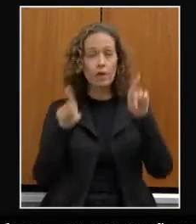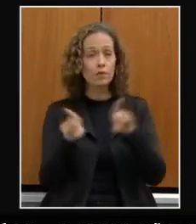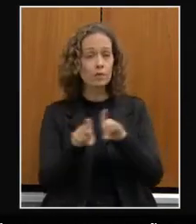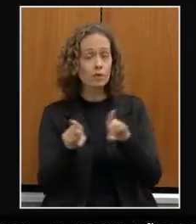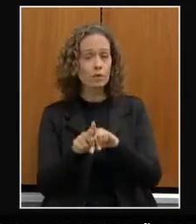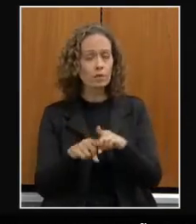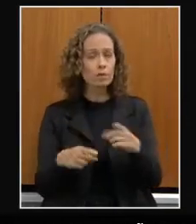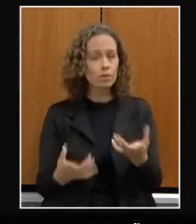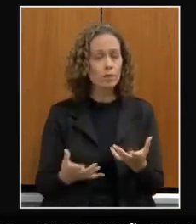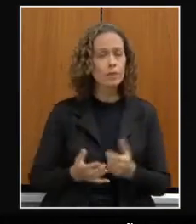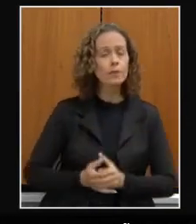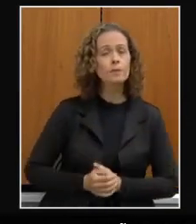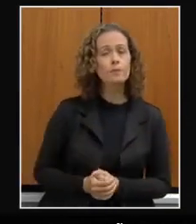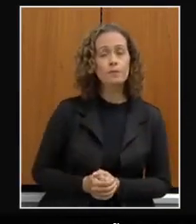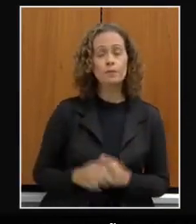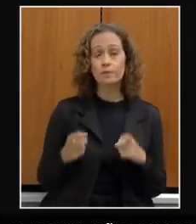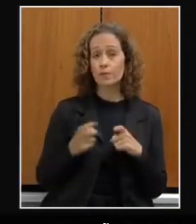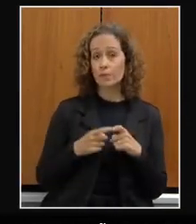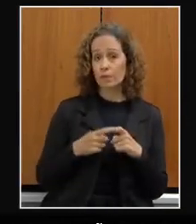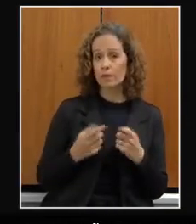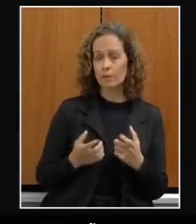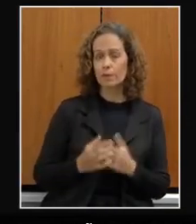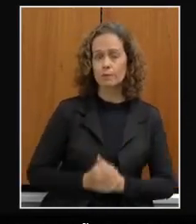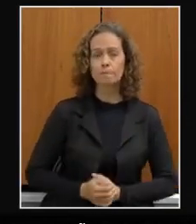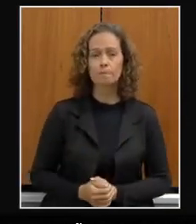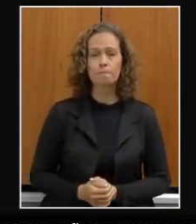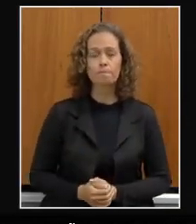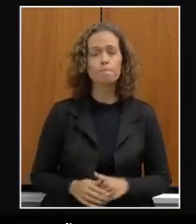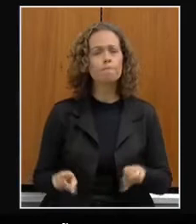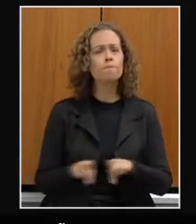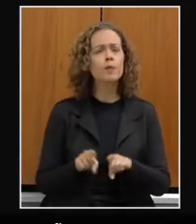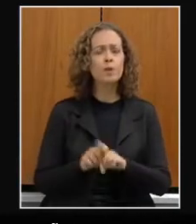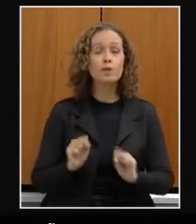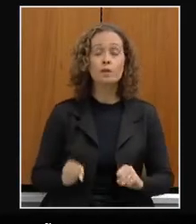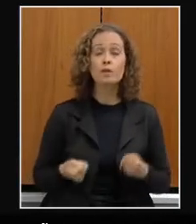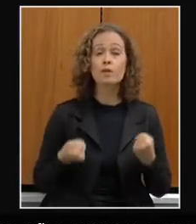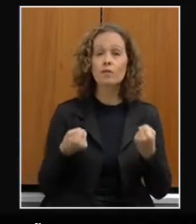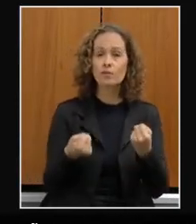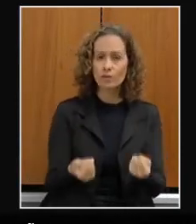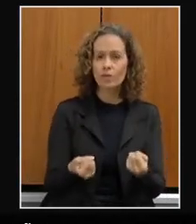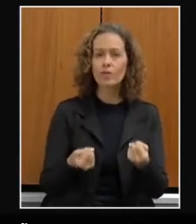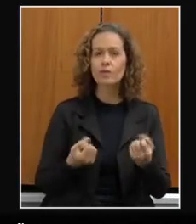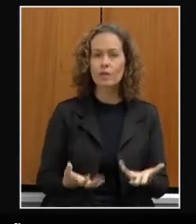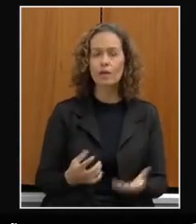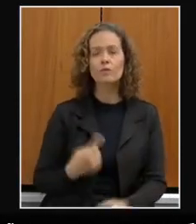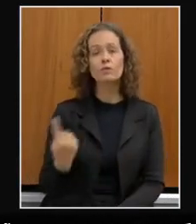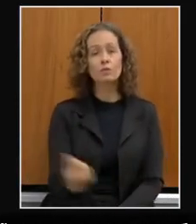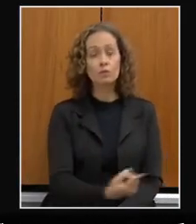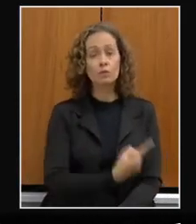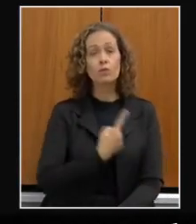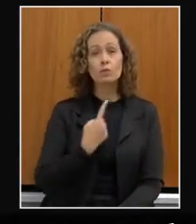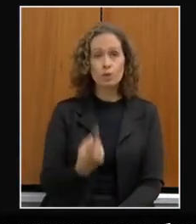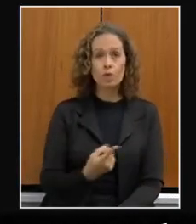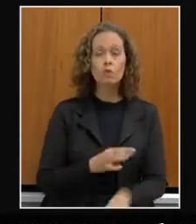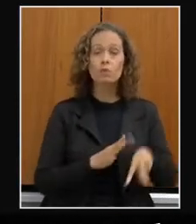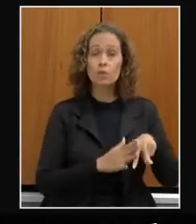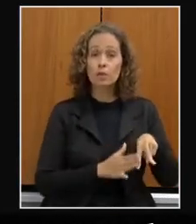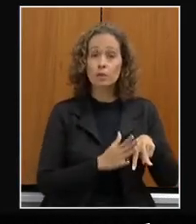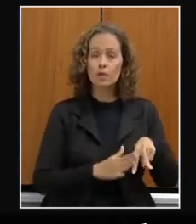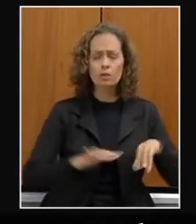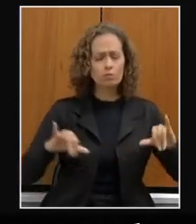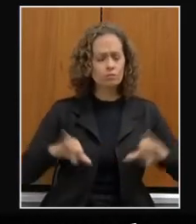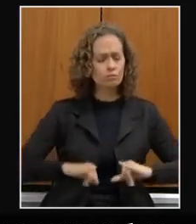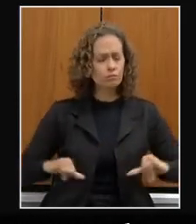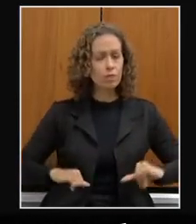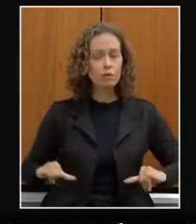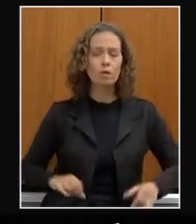também na medicina e reforçar a questão dos nossos pacientes que sofrem muito na lista de